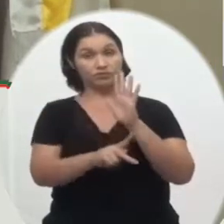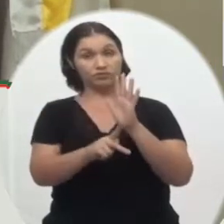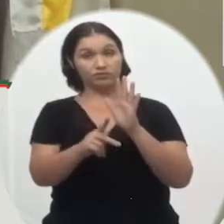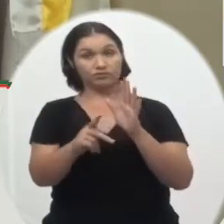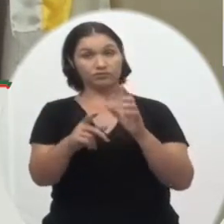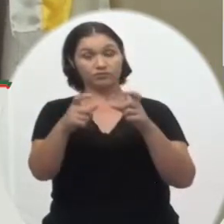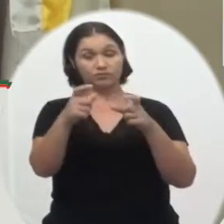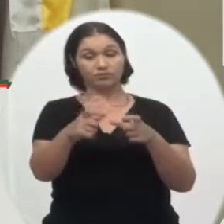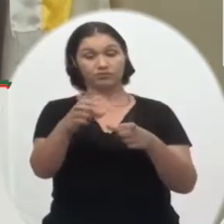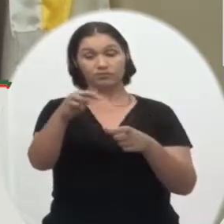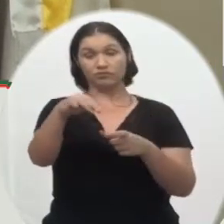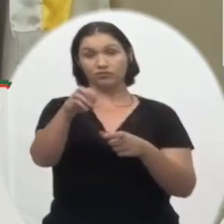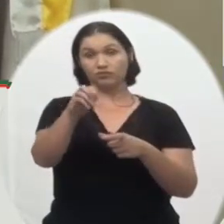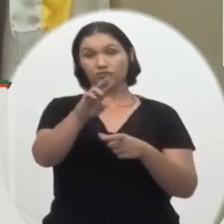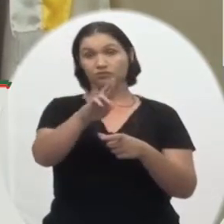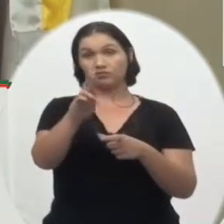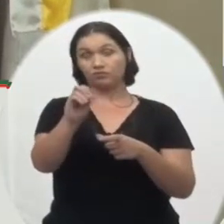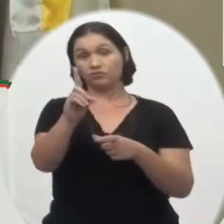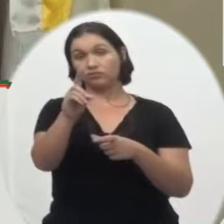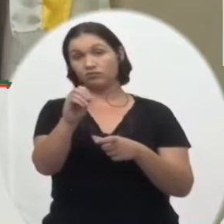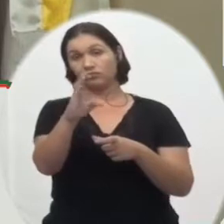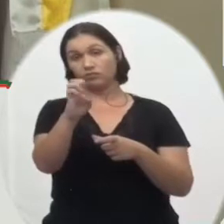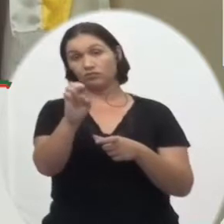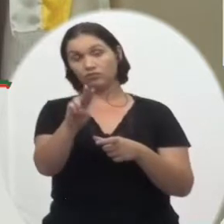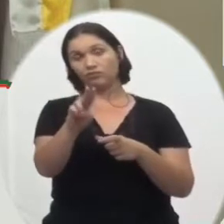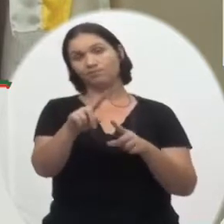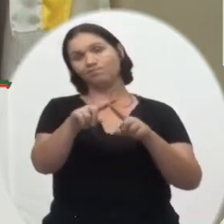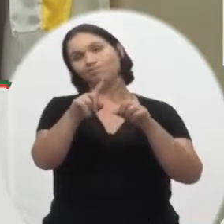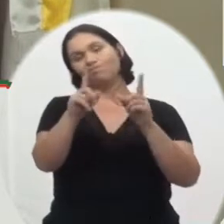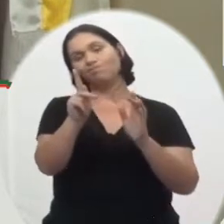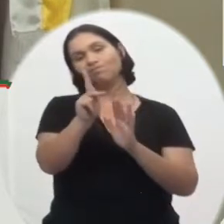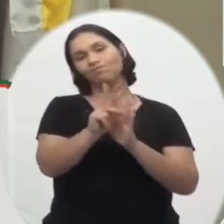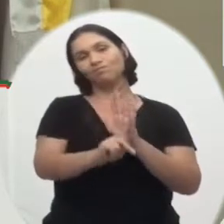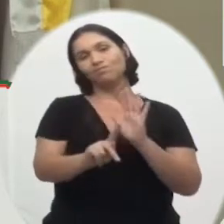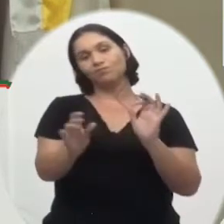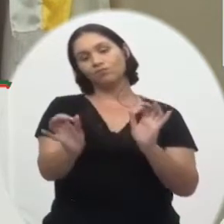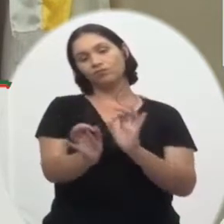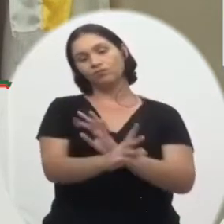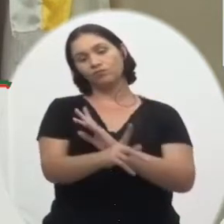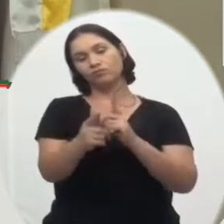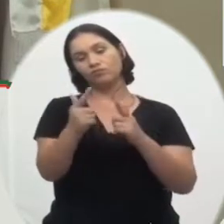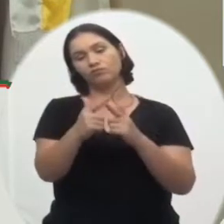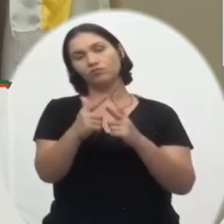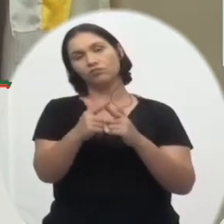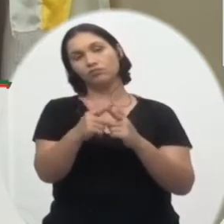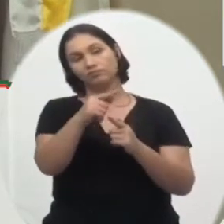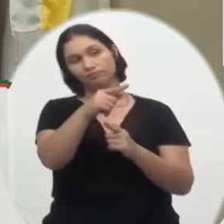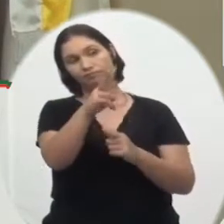Infelizmente, pelas razões colocadas pelo vereador Júlio Colombo, esse projeto não foi adiante, né?